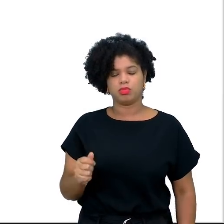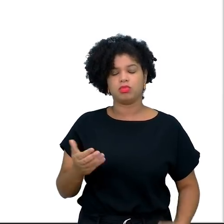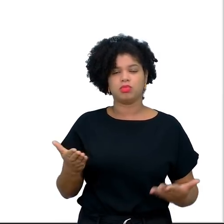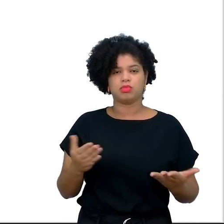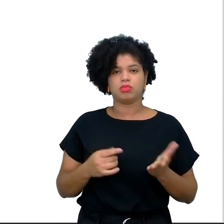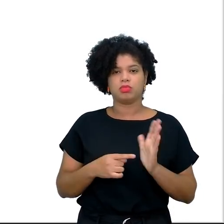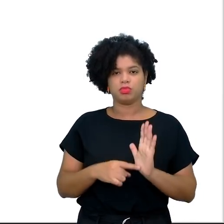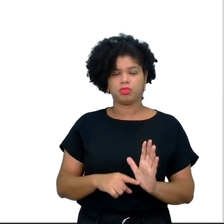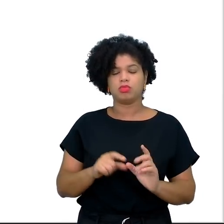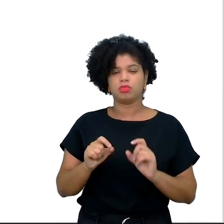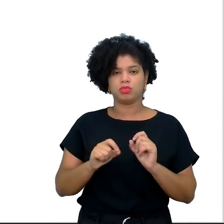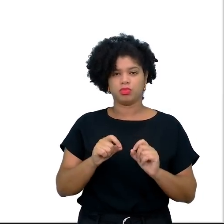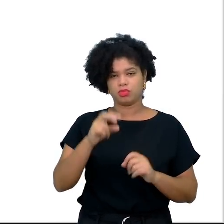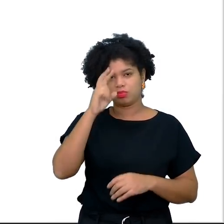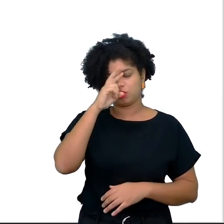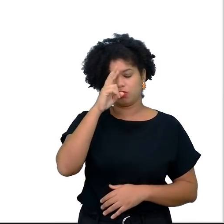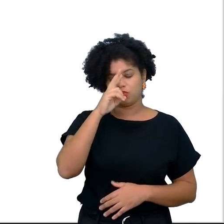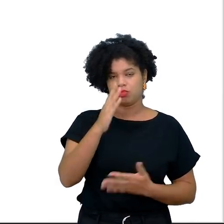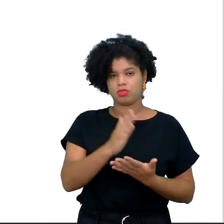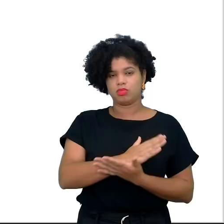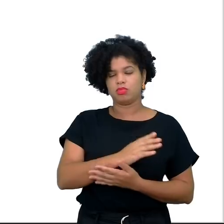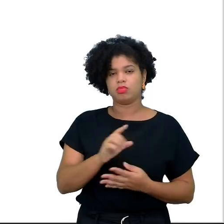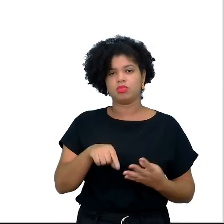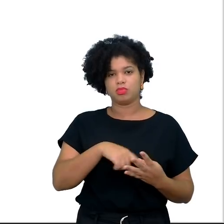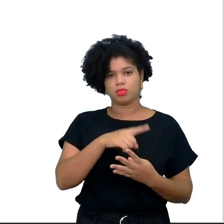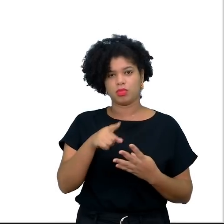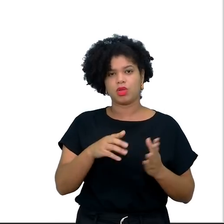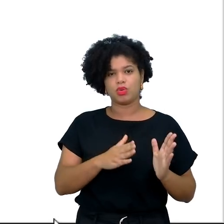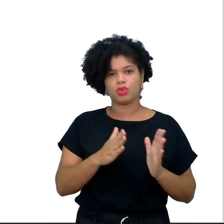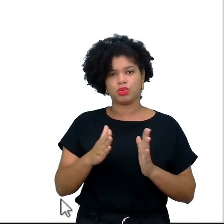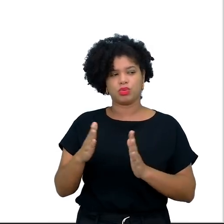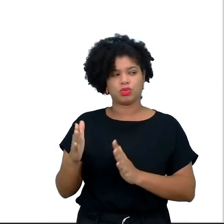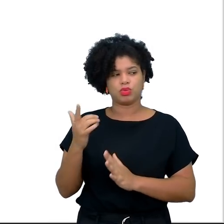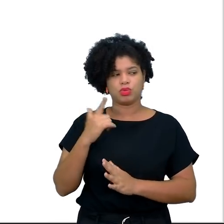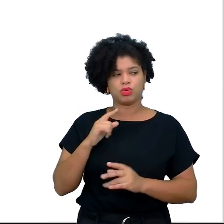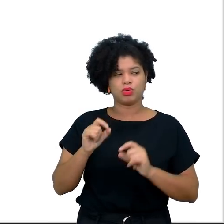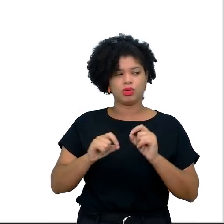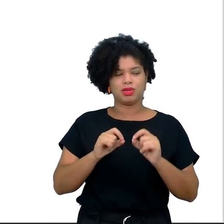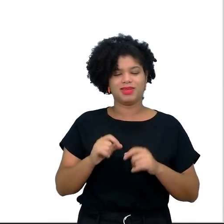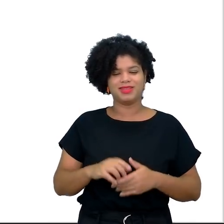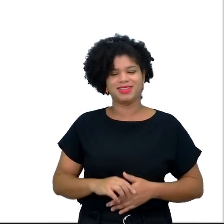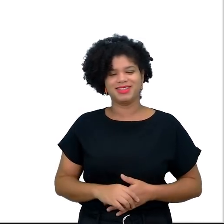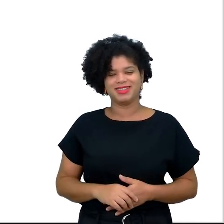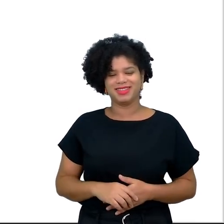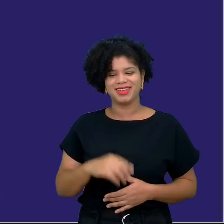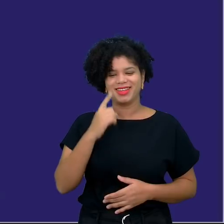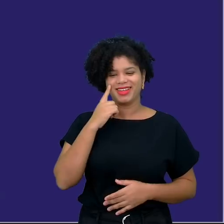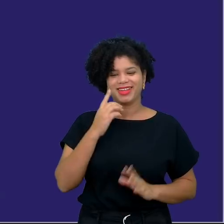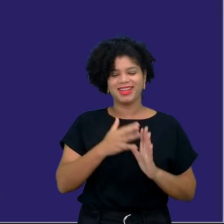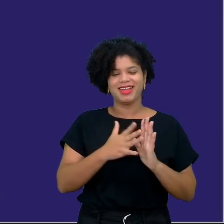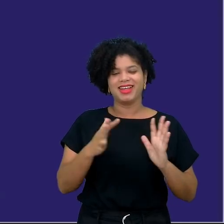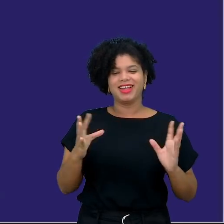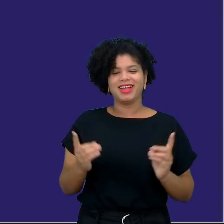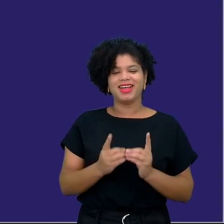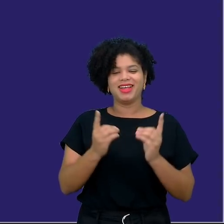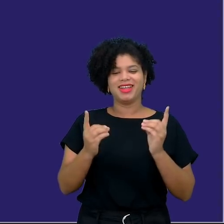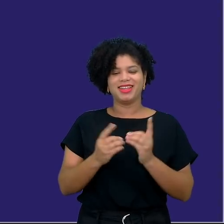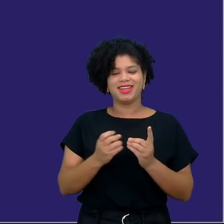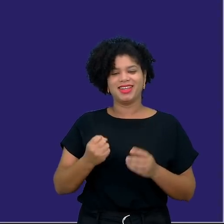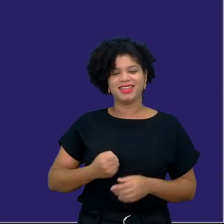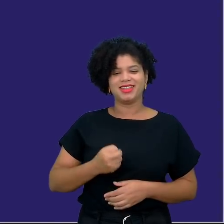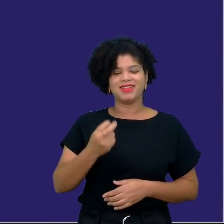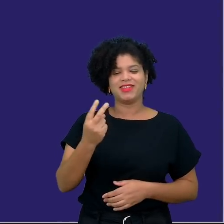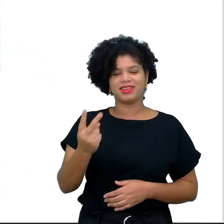né, inicialmente nós retomaremos as 4 categorias de situações que foram tratadas na sequência didática 2.